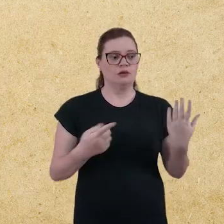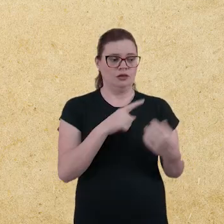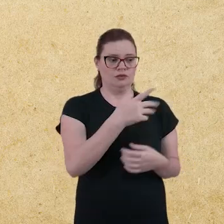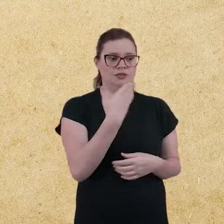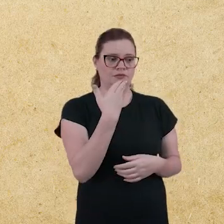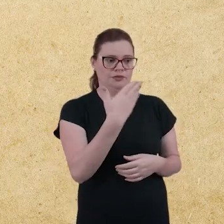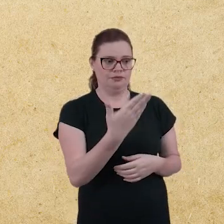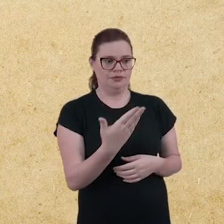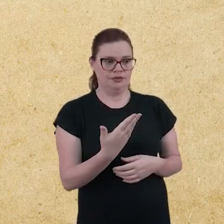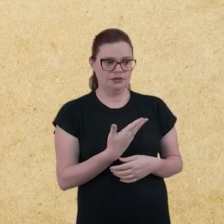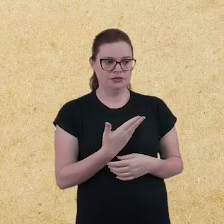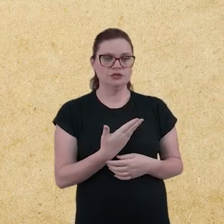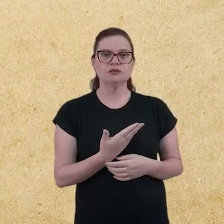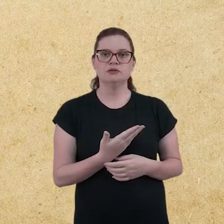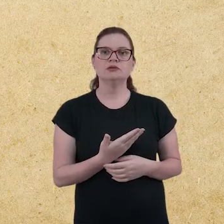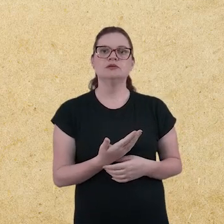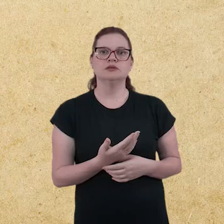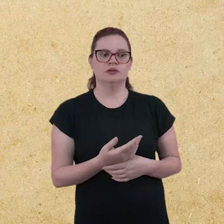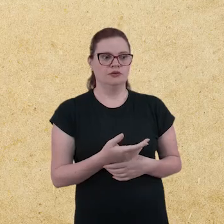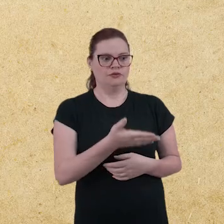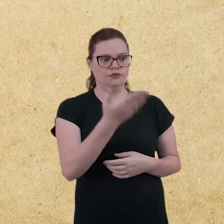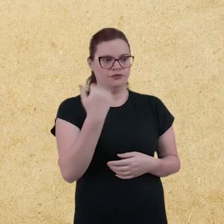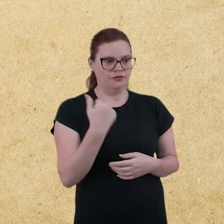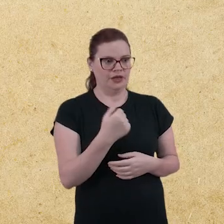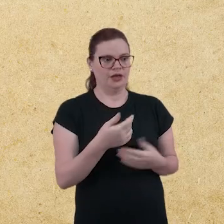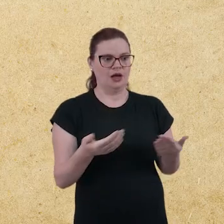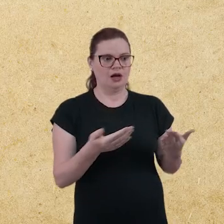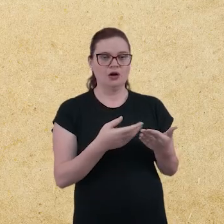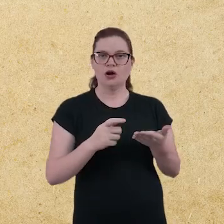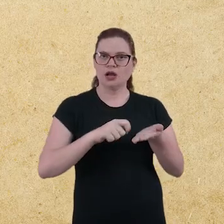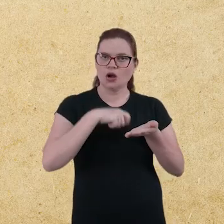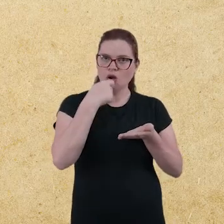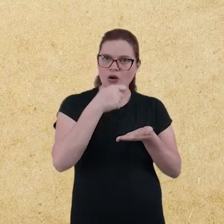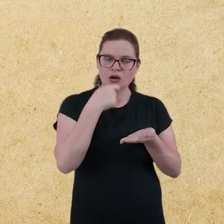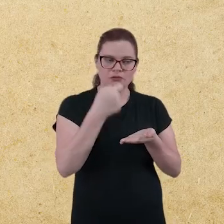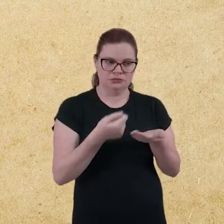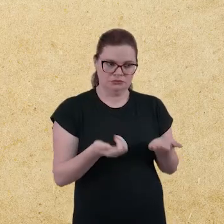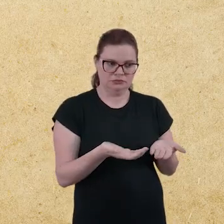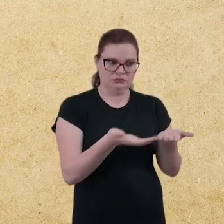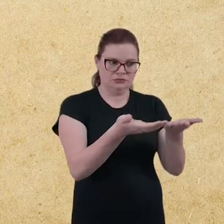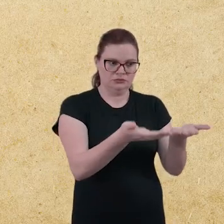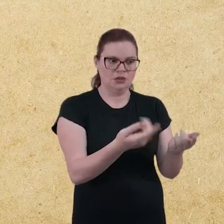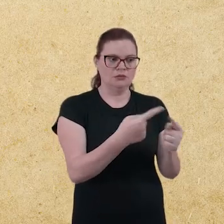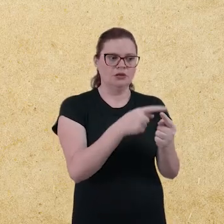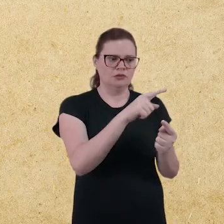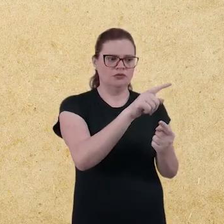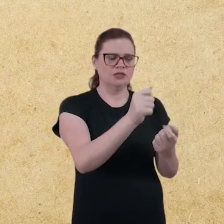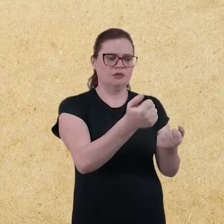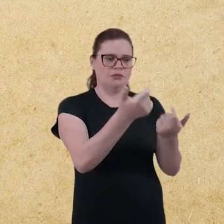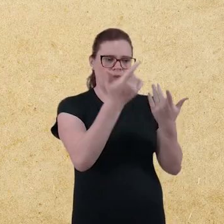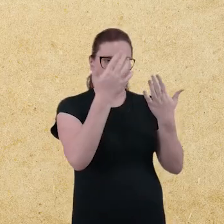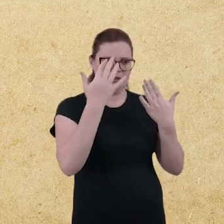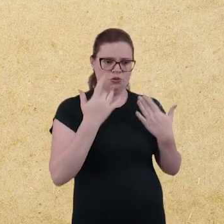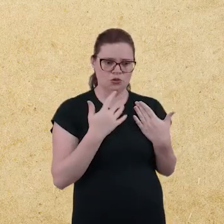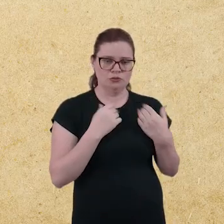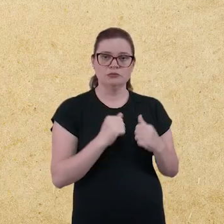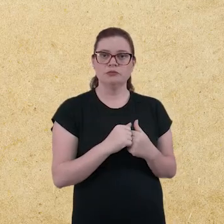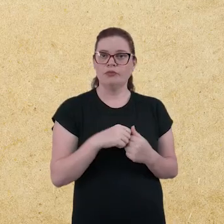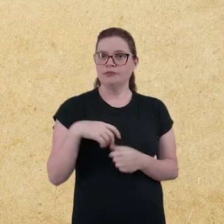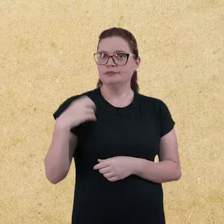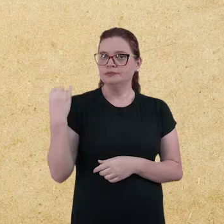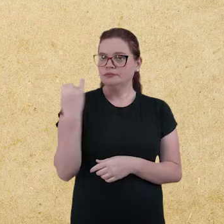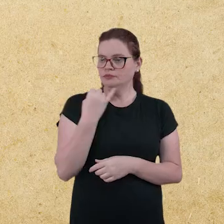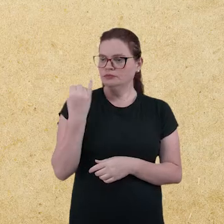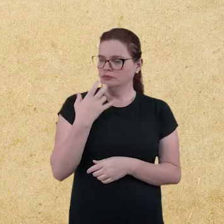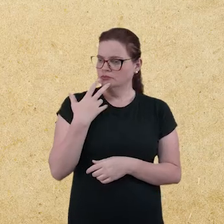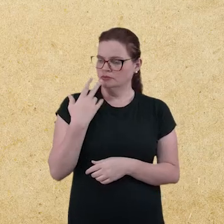me disseste, levanta-te agora, assenta-te, come a minha caça, para que a tua alma me abençoe. Então disse